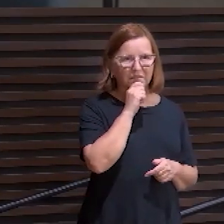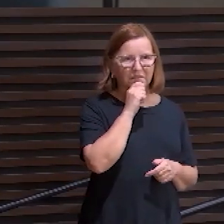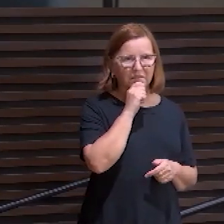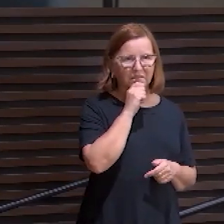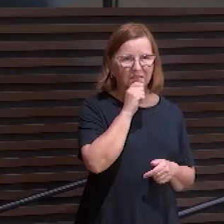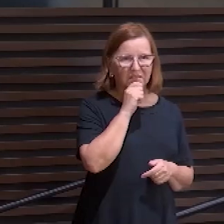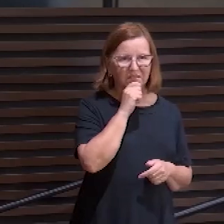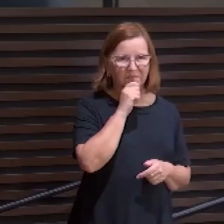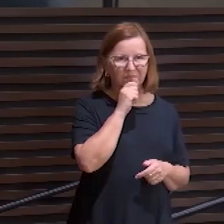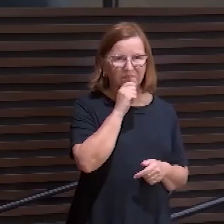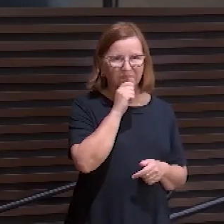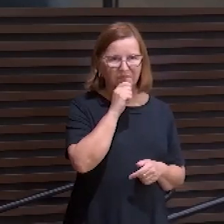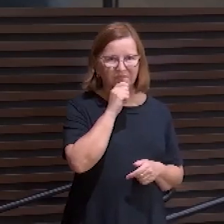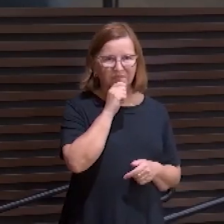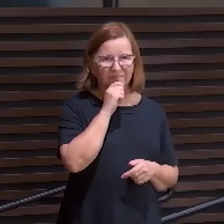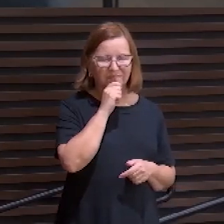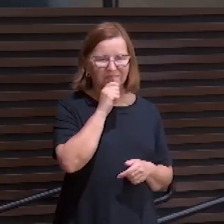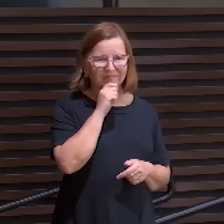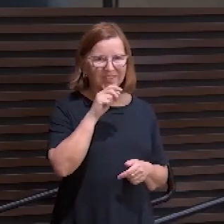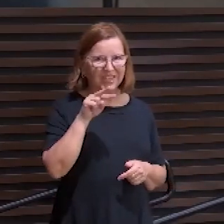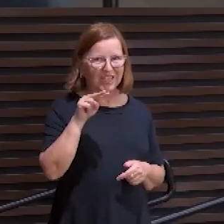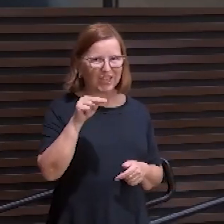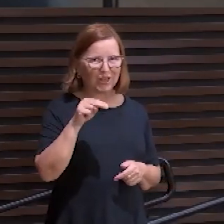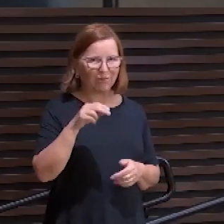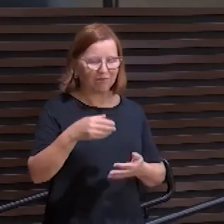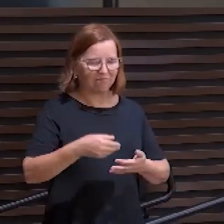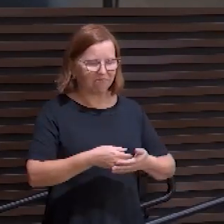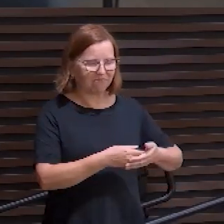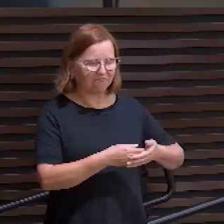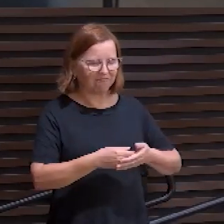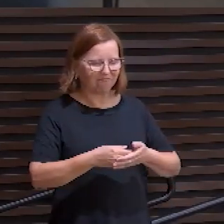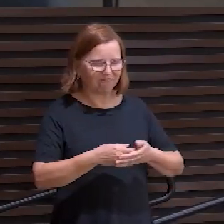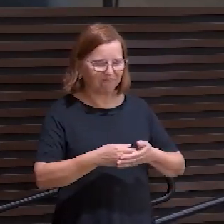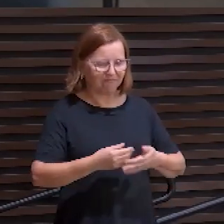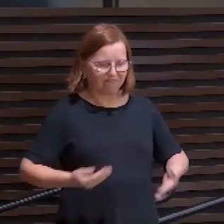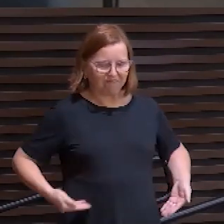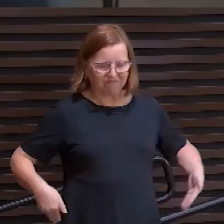usando coeiro, estão de fralda.